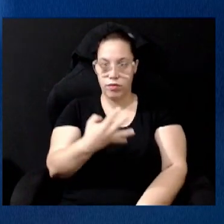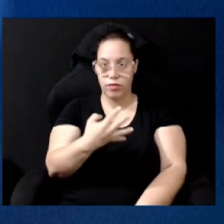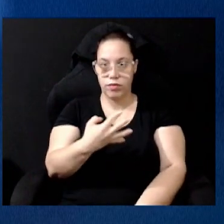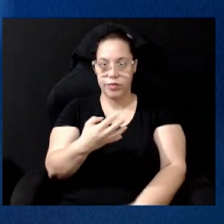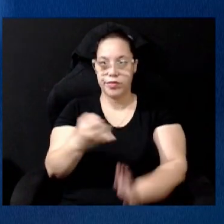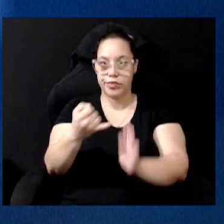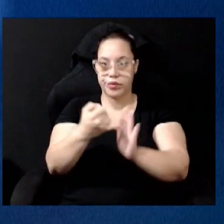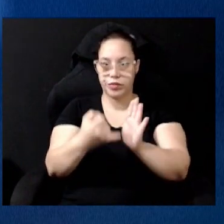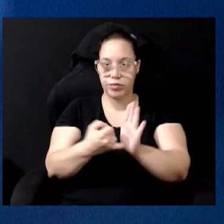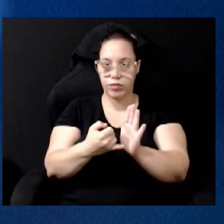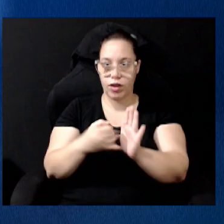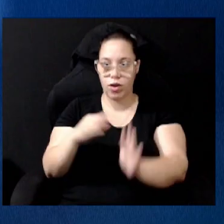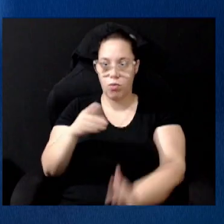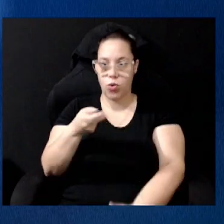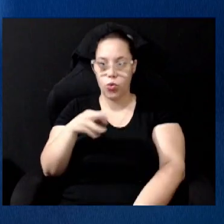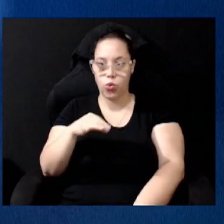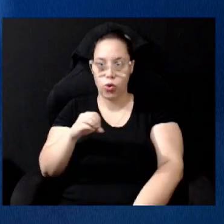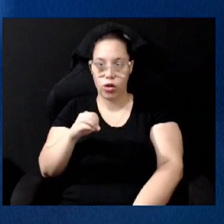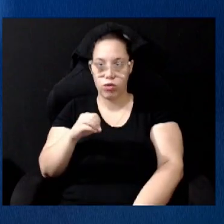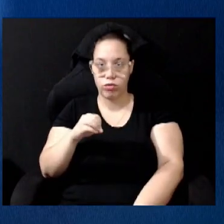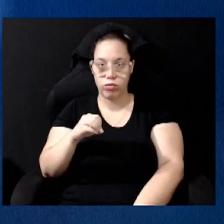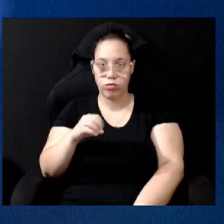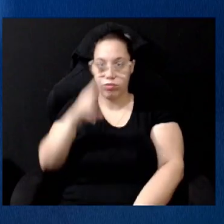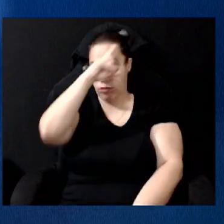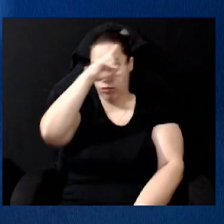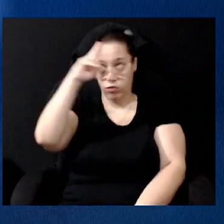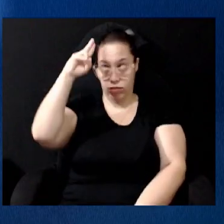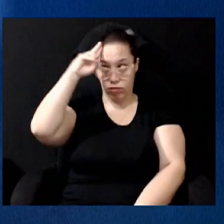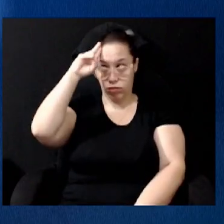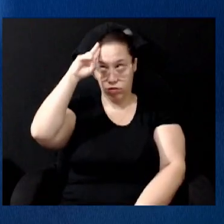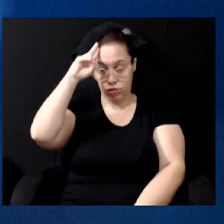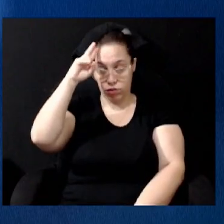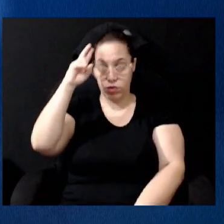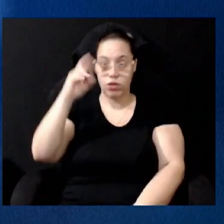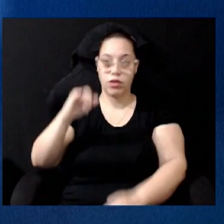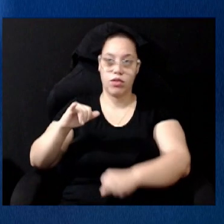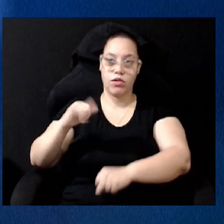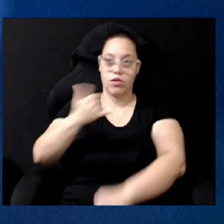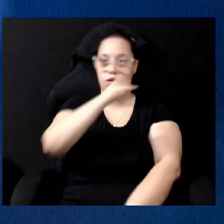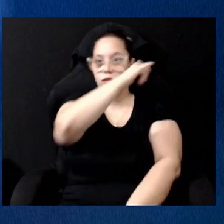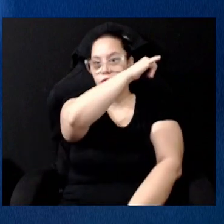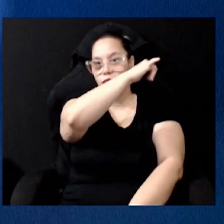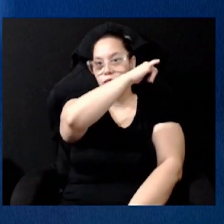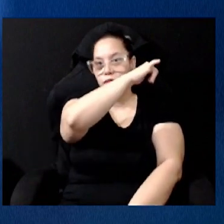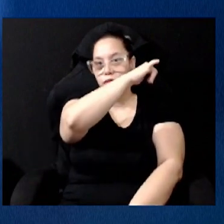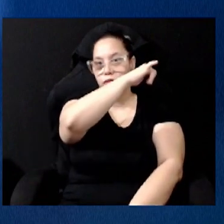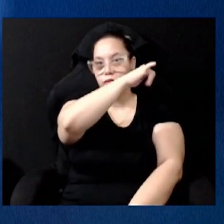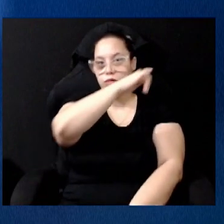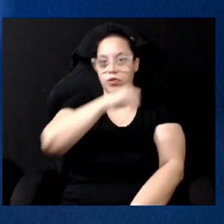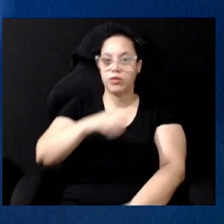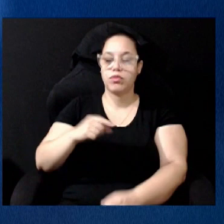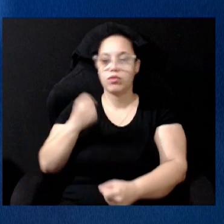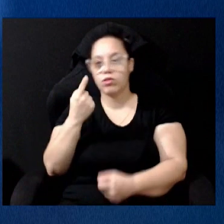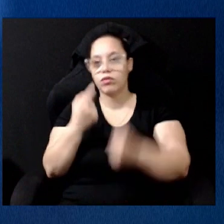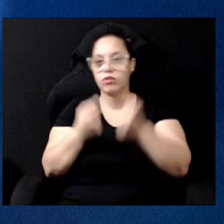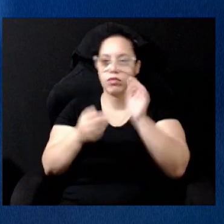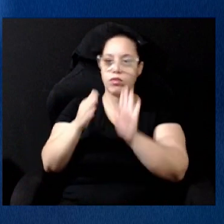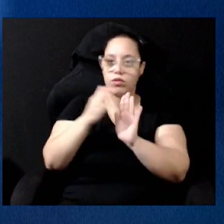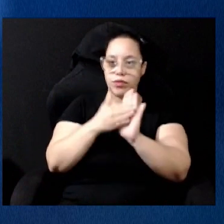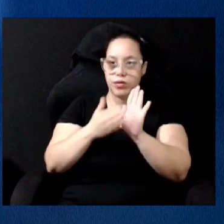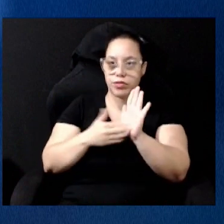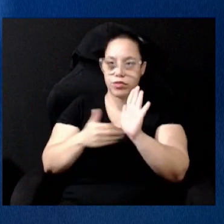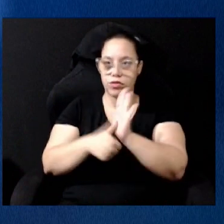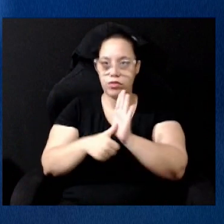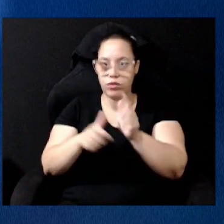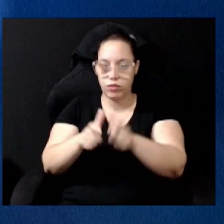bolsão para motoristas por aplicativo no Aeroporto Internacional de Viracopos. Segundo o documento, o espaço conta com